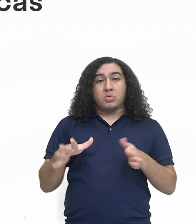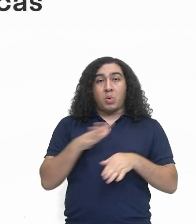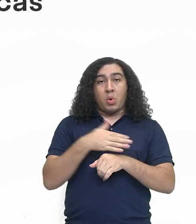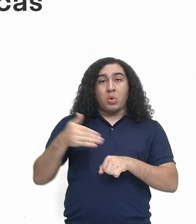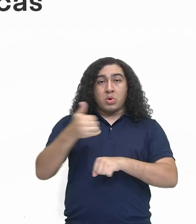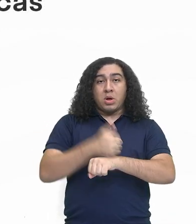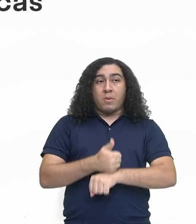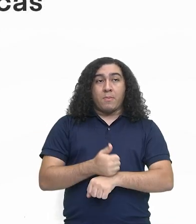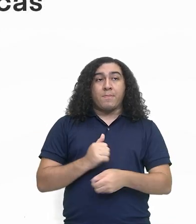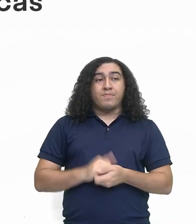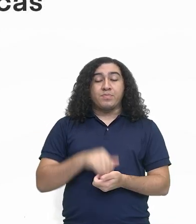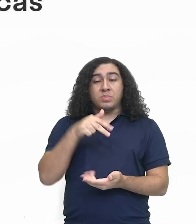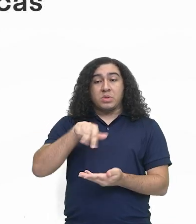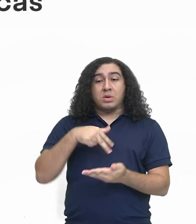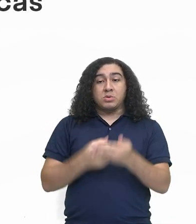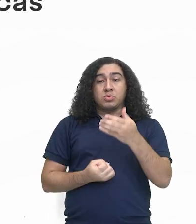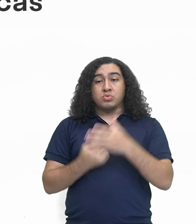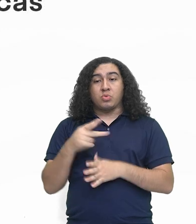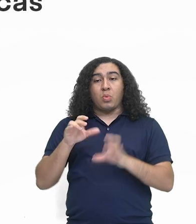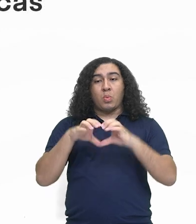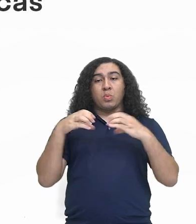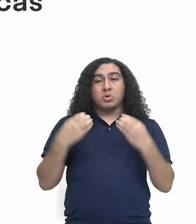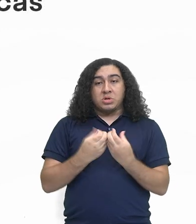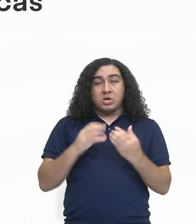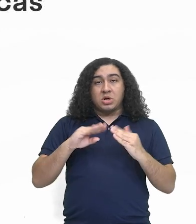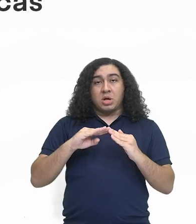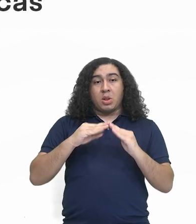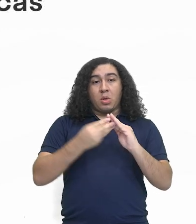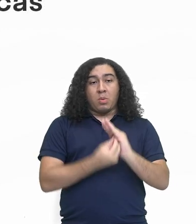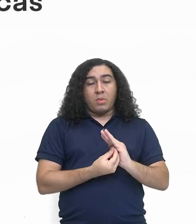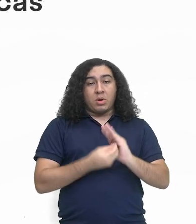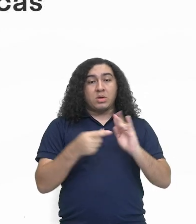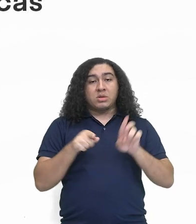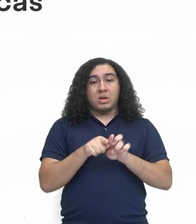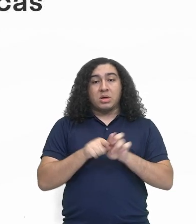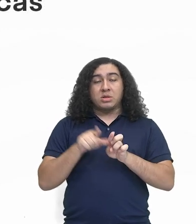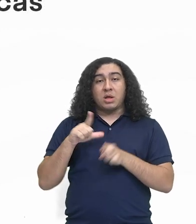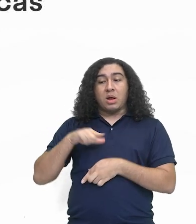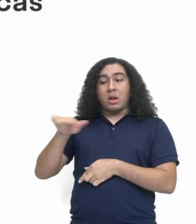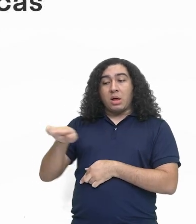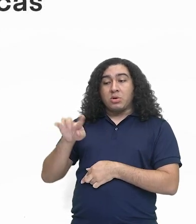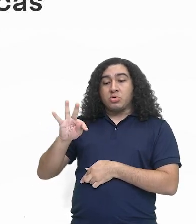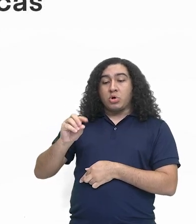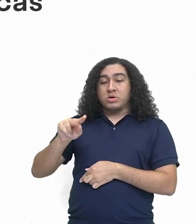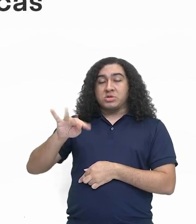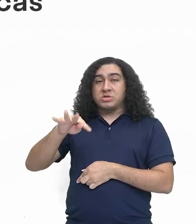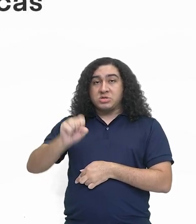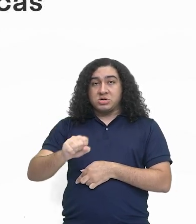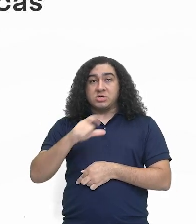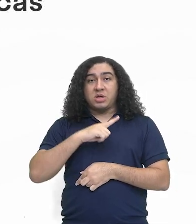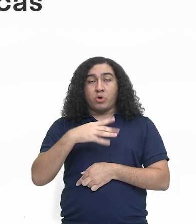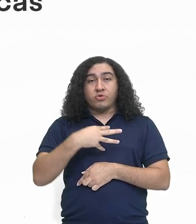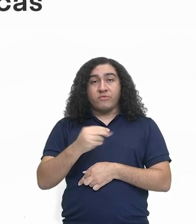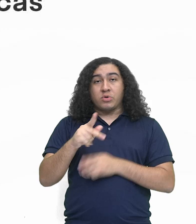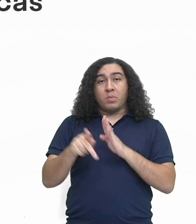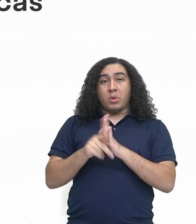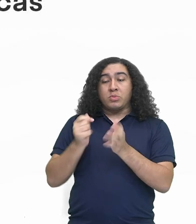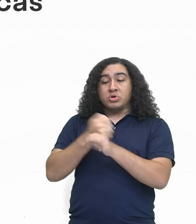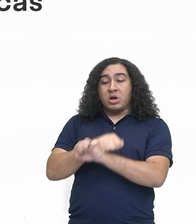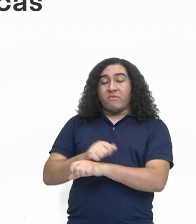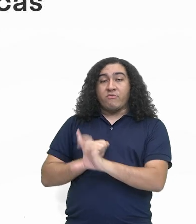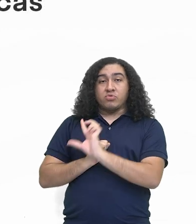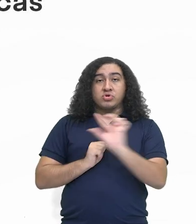colonial. A dança nasceu nas comunidades quilombolas do Tocantins, onde os descendentes dos escravos fugidos mantiveram